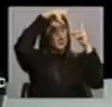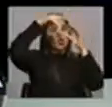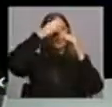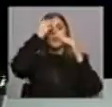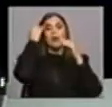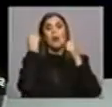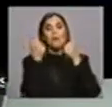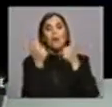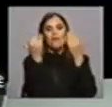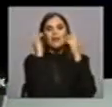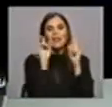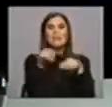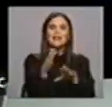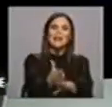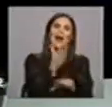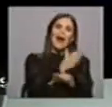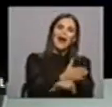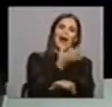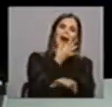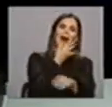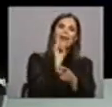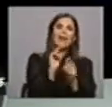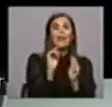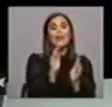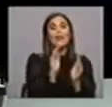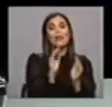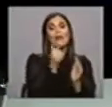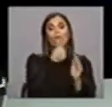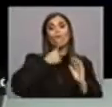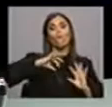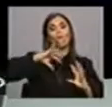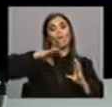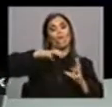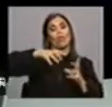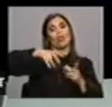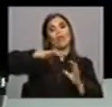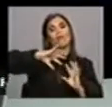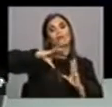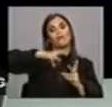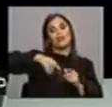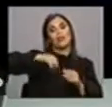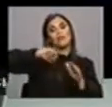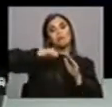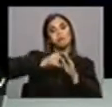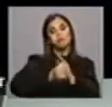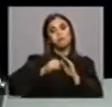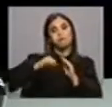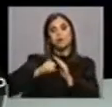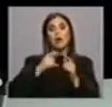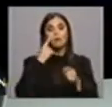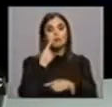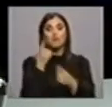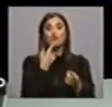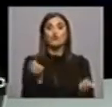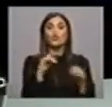ficção científica, mas antes vamos falar da inclinação de Marte e vamos falar de crateras, porque foi apresentado novamente